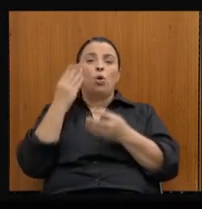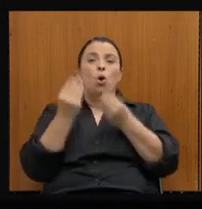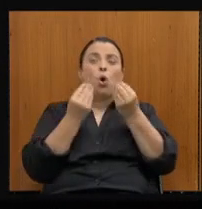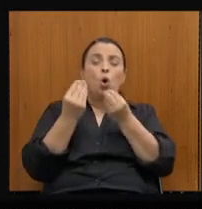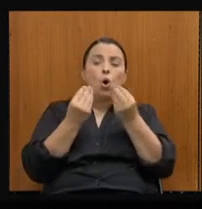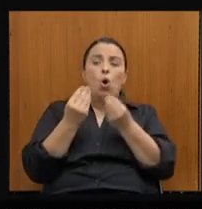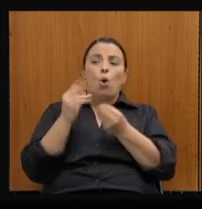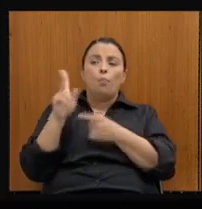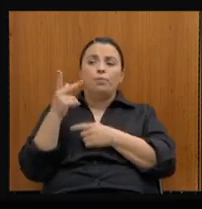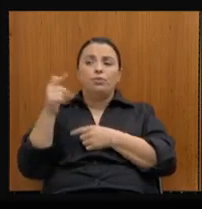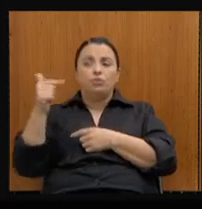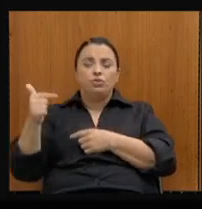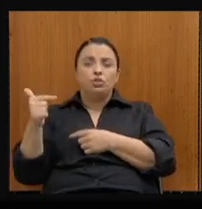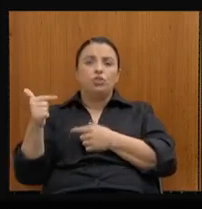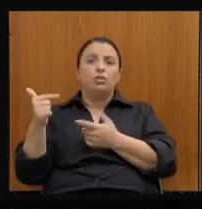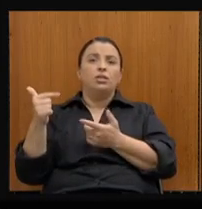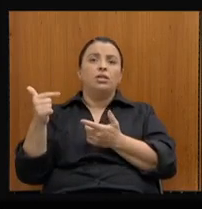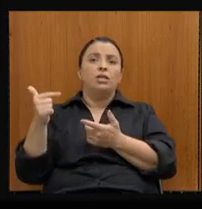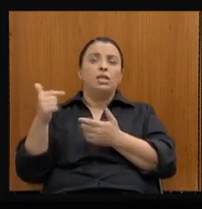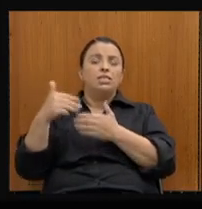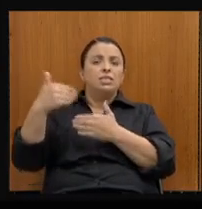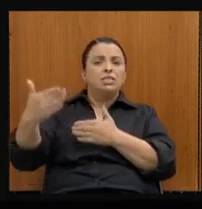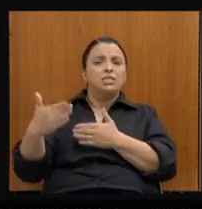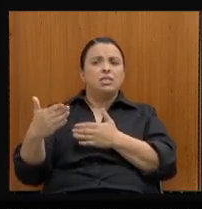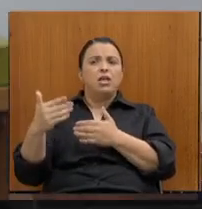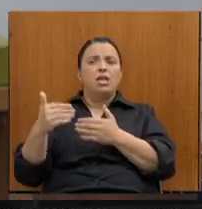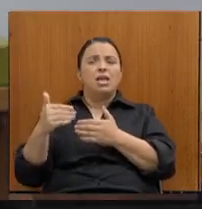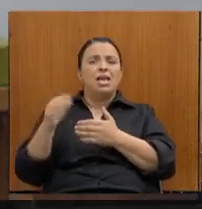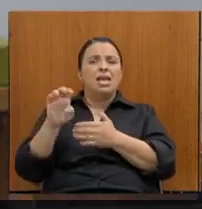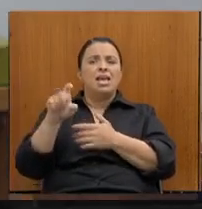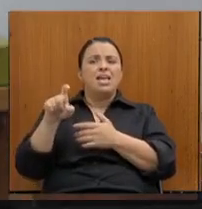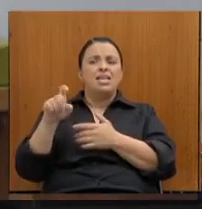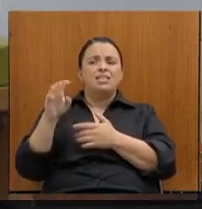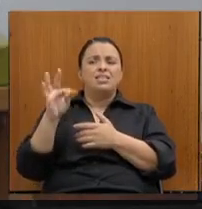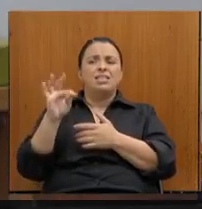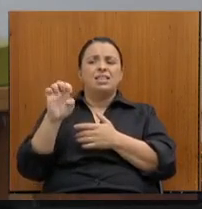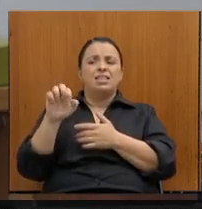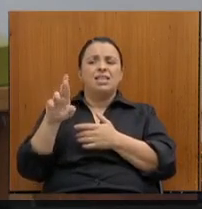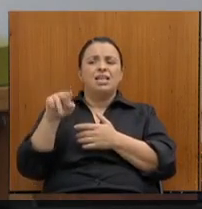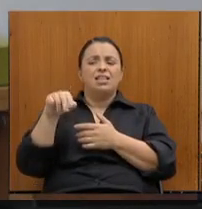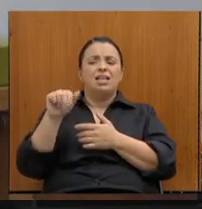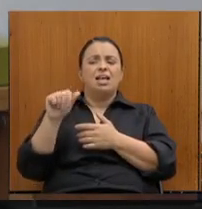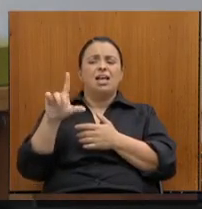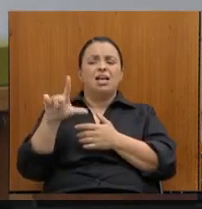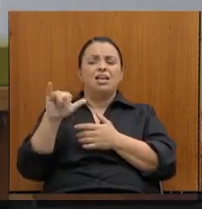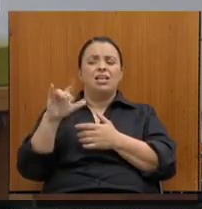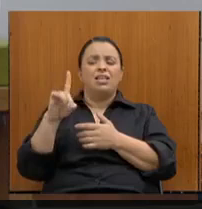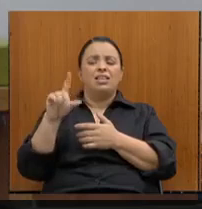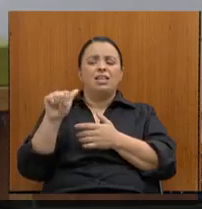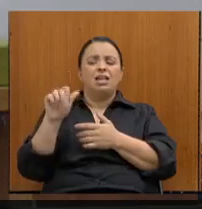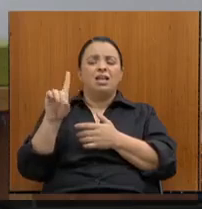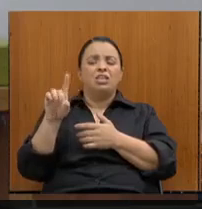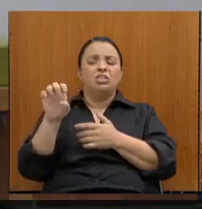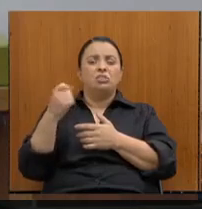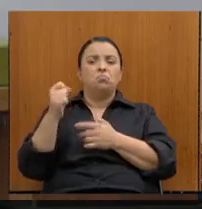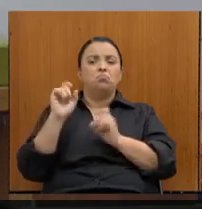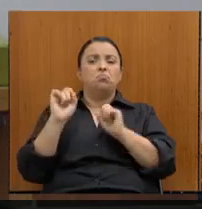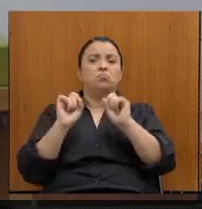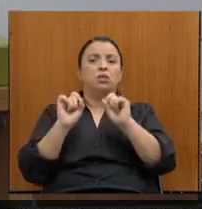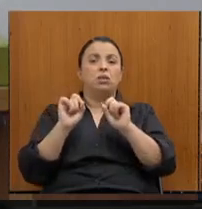hidrogénio verde o que que significa externalidade o quê que isso traz benefício para a sociedade